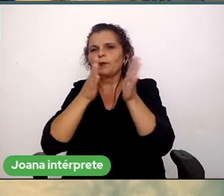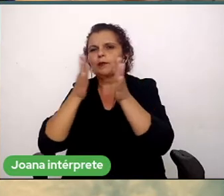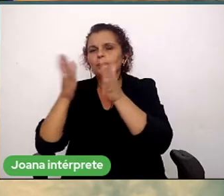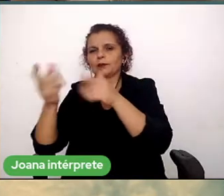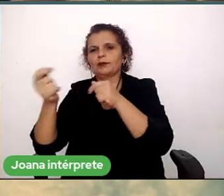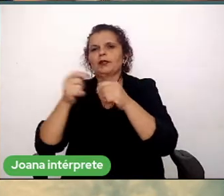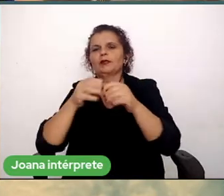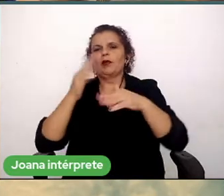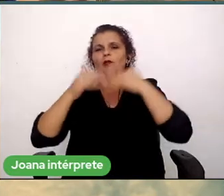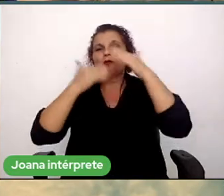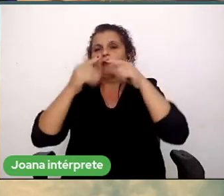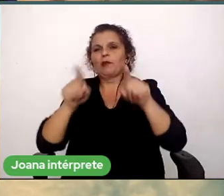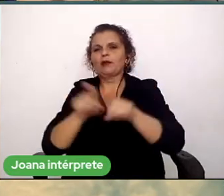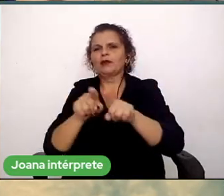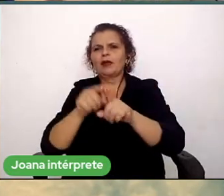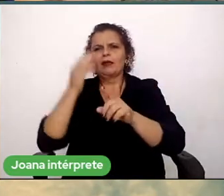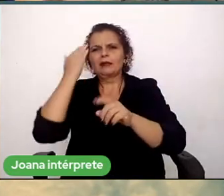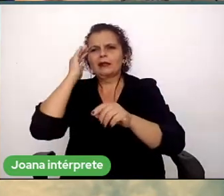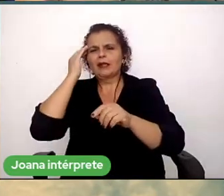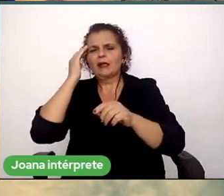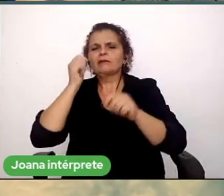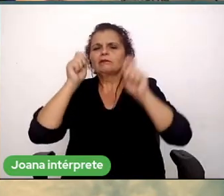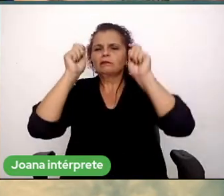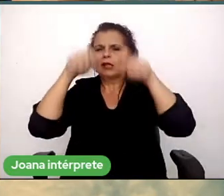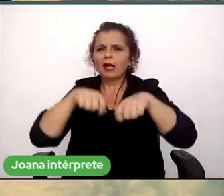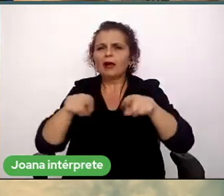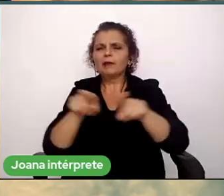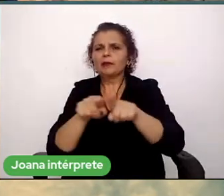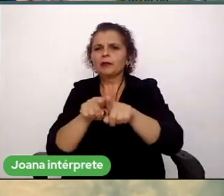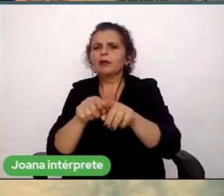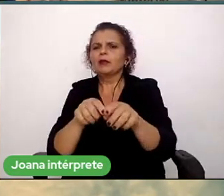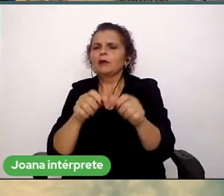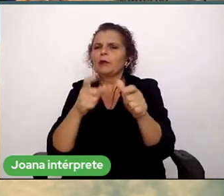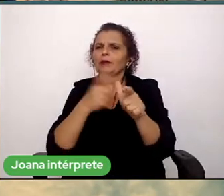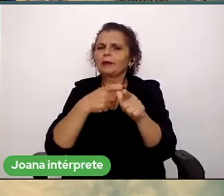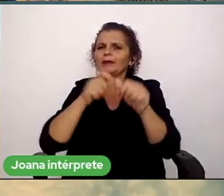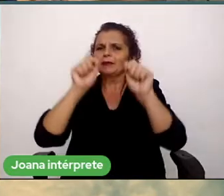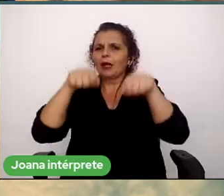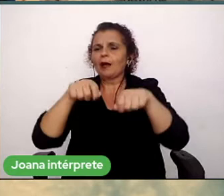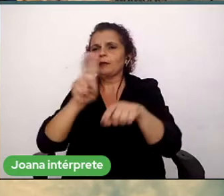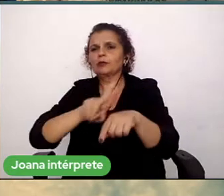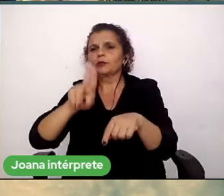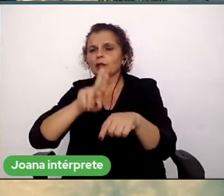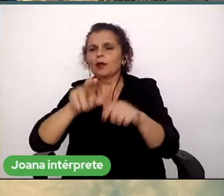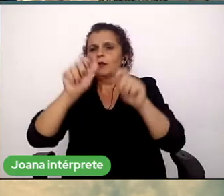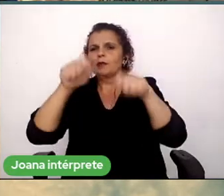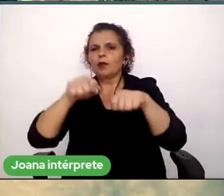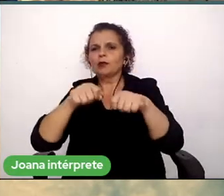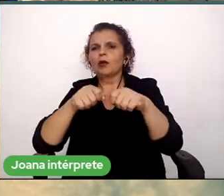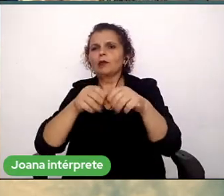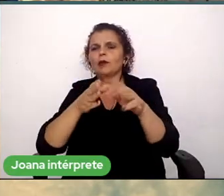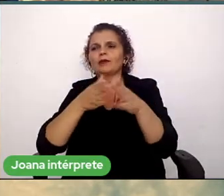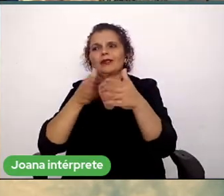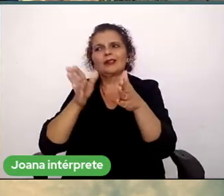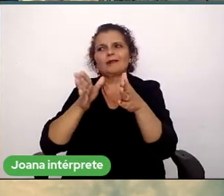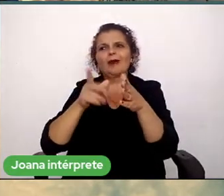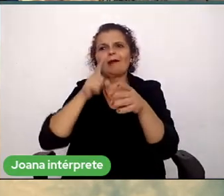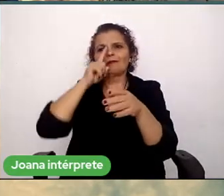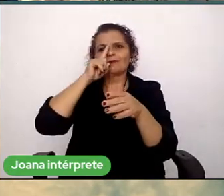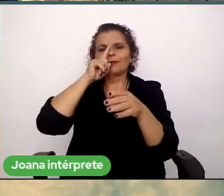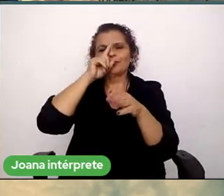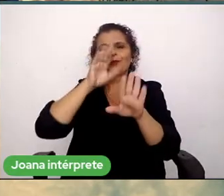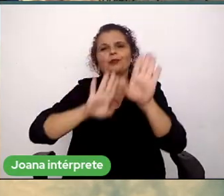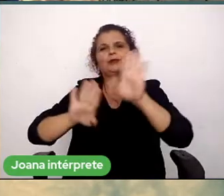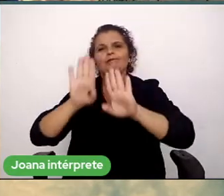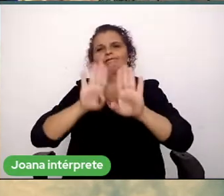desenvolvimento entendesse por exemplo dependências que eu tô usando podem ser uma porta com seleção aberta para potenciar